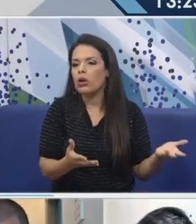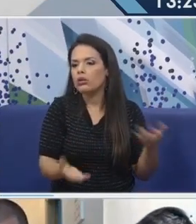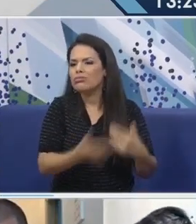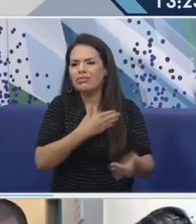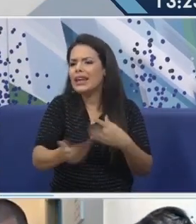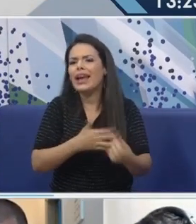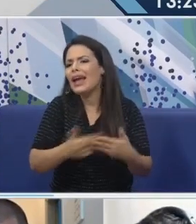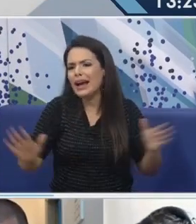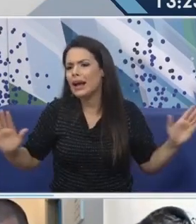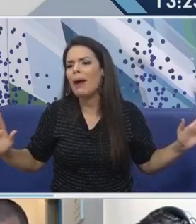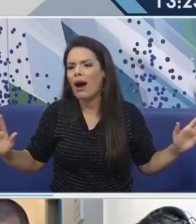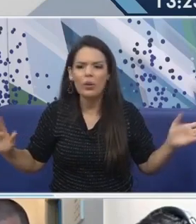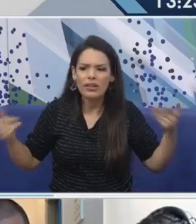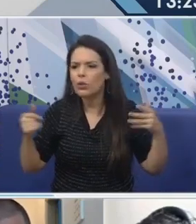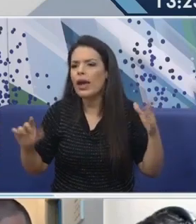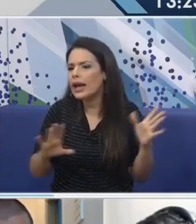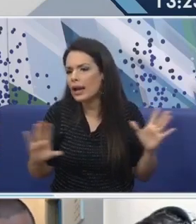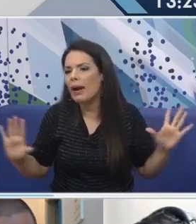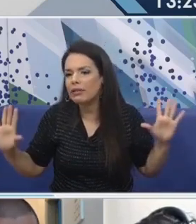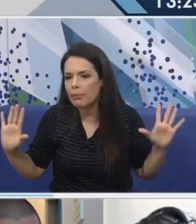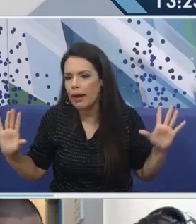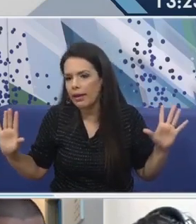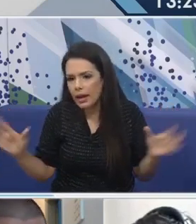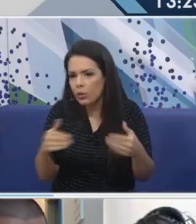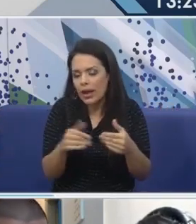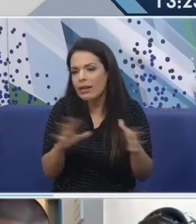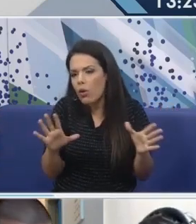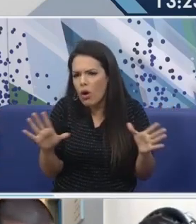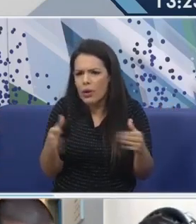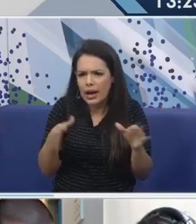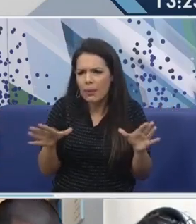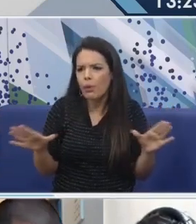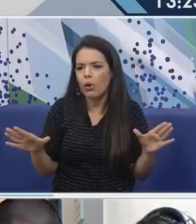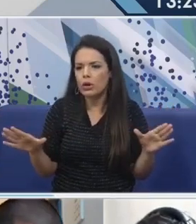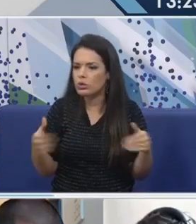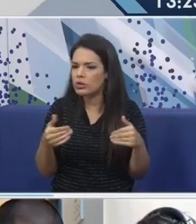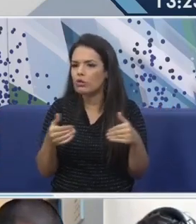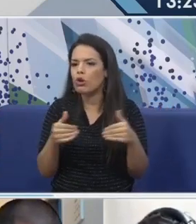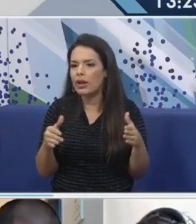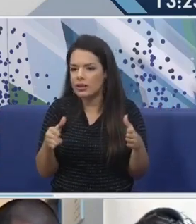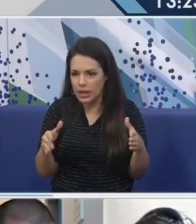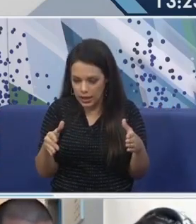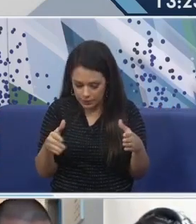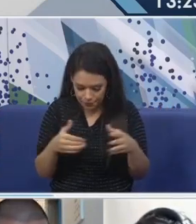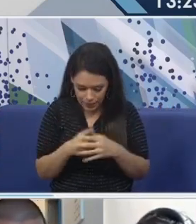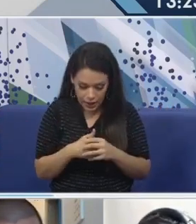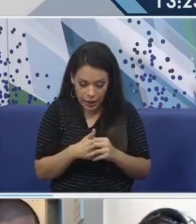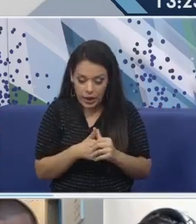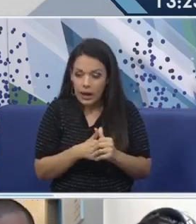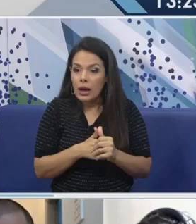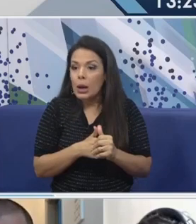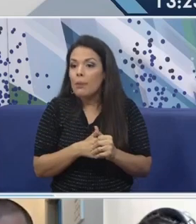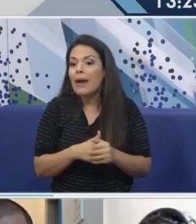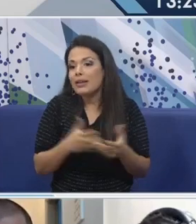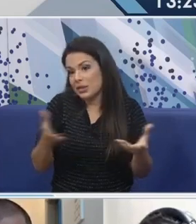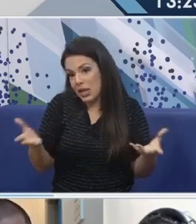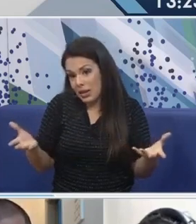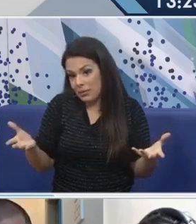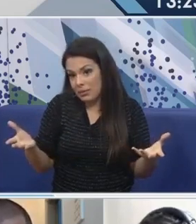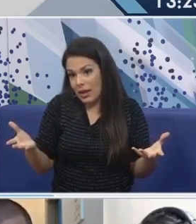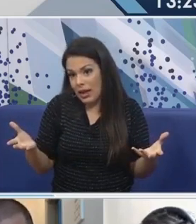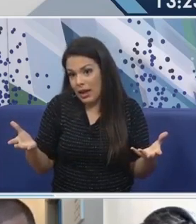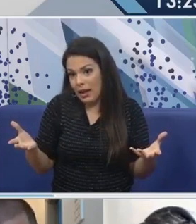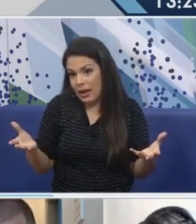gol, ninguém ia reclamar, o Inter não ia reclamar também. Ele não ia dar o gol e acabou, e o seu jogo ia seguir. Mas